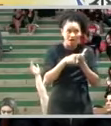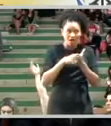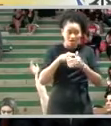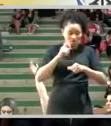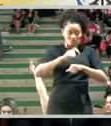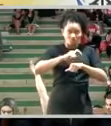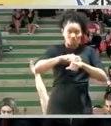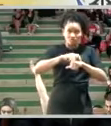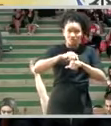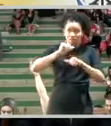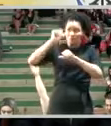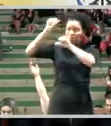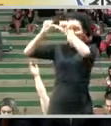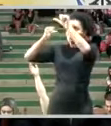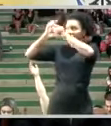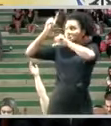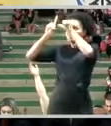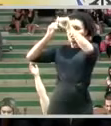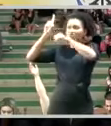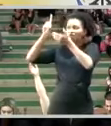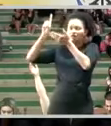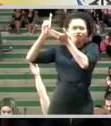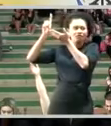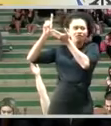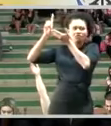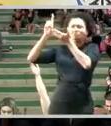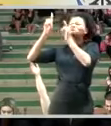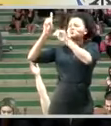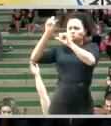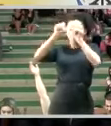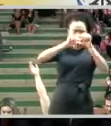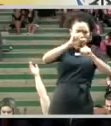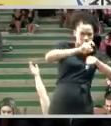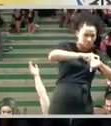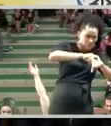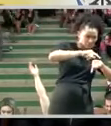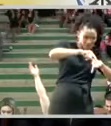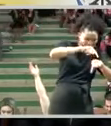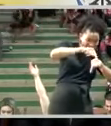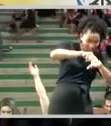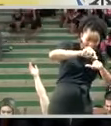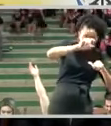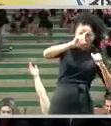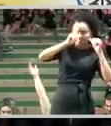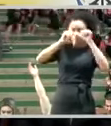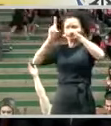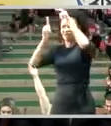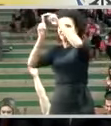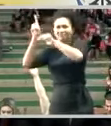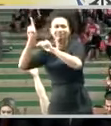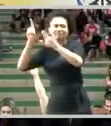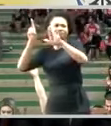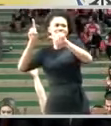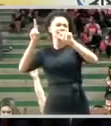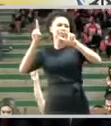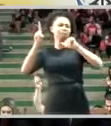muda Deus. Deus pode mudar o tempo, mas o tempo não muda Deus.